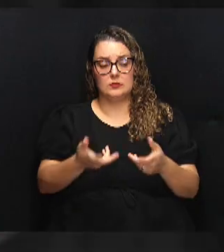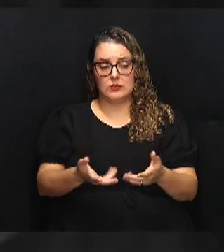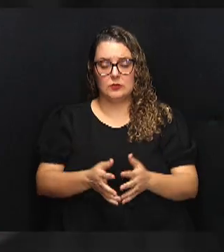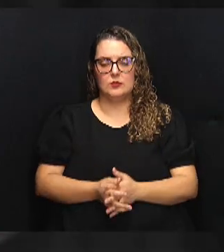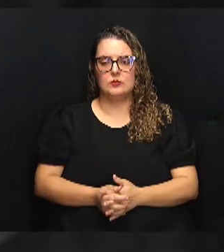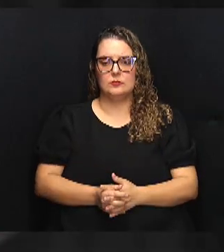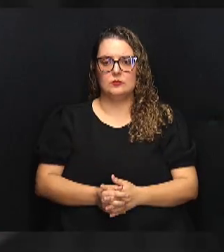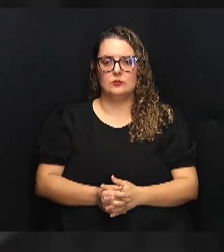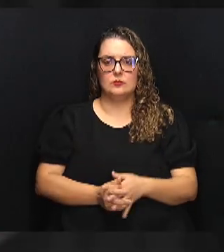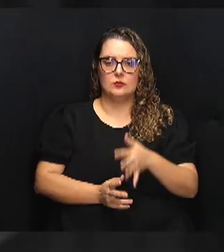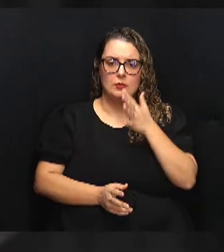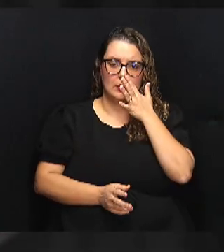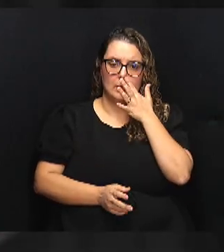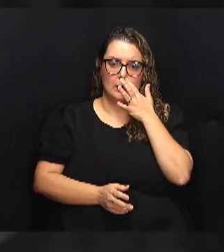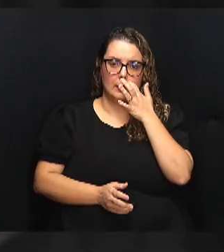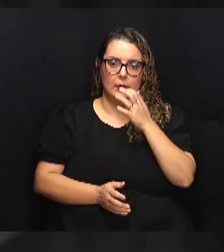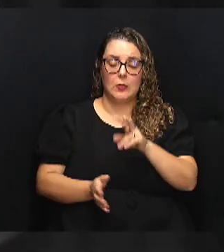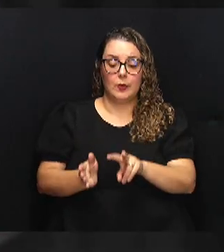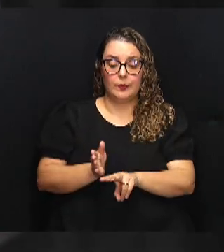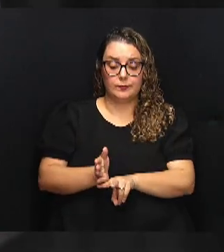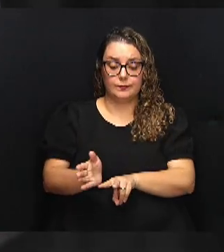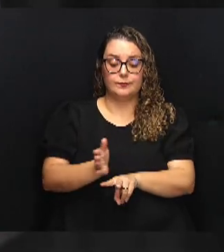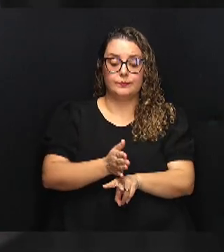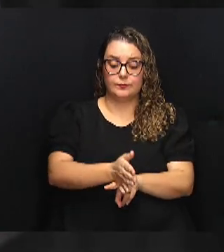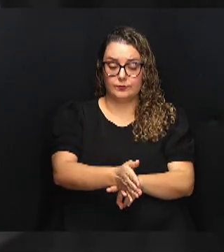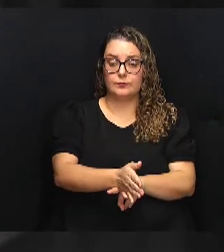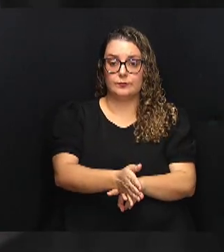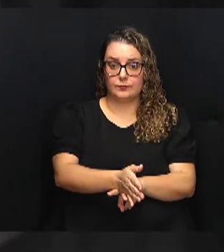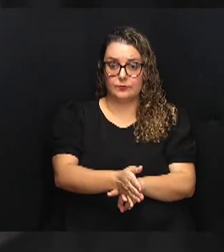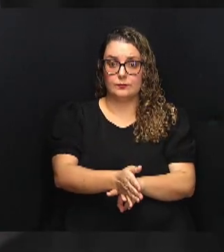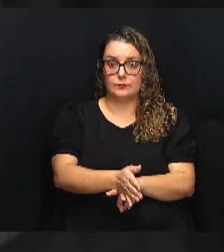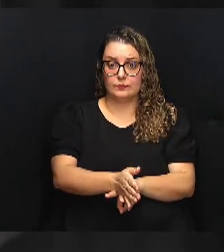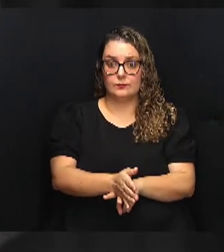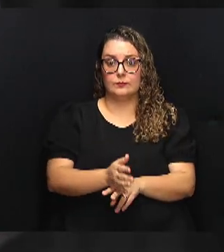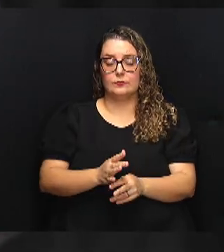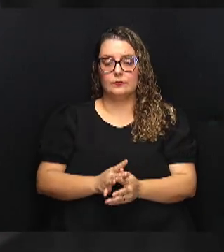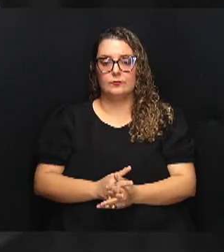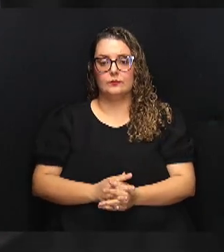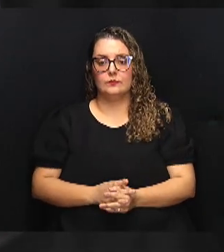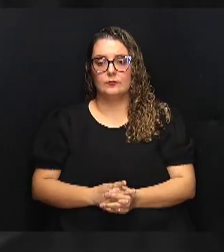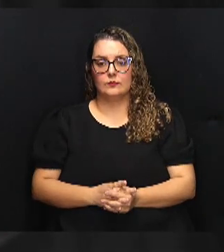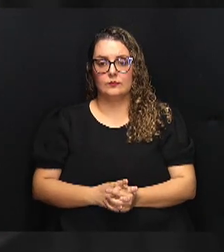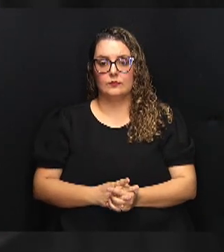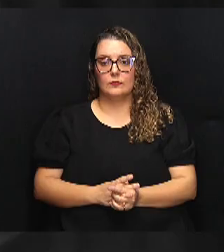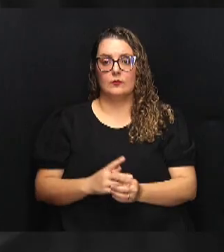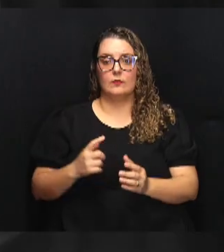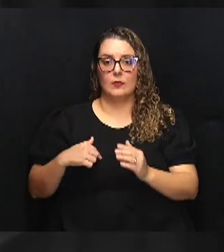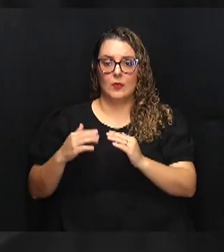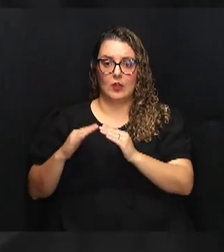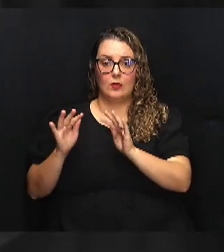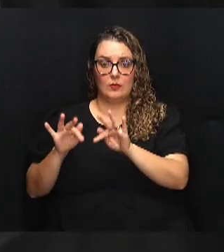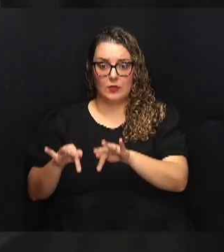São duas vertentes nesse ponto, né? Eu sou a favor ao fim